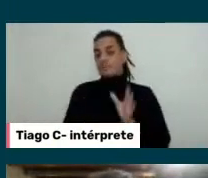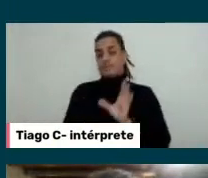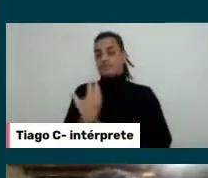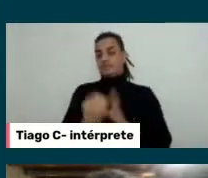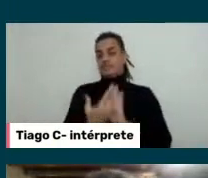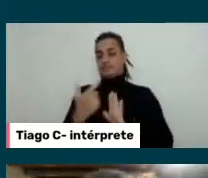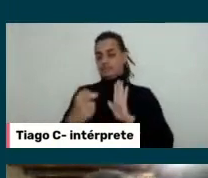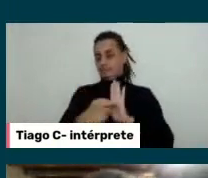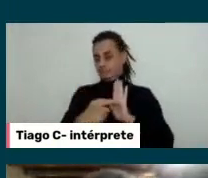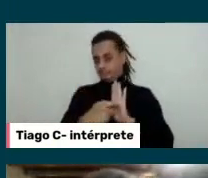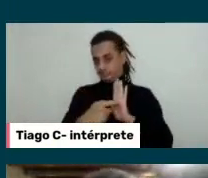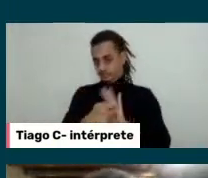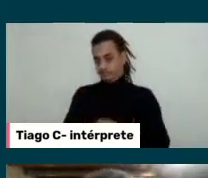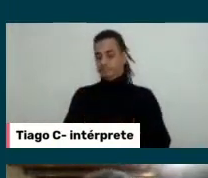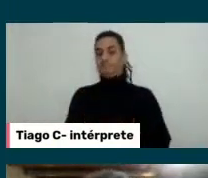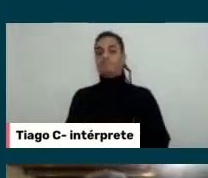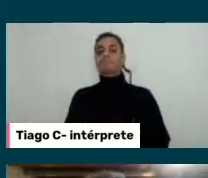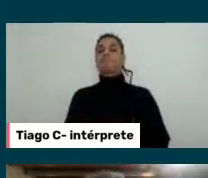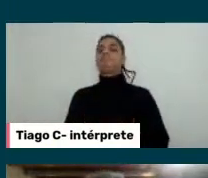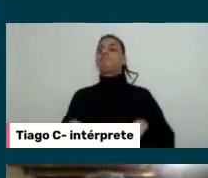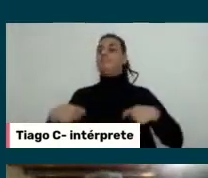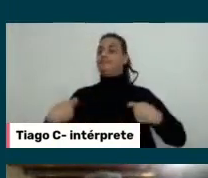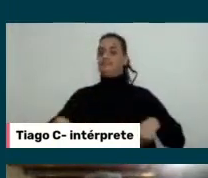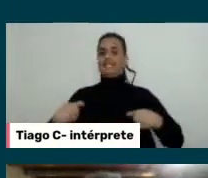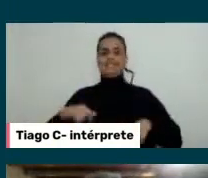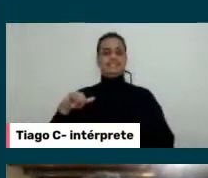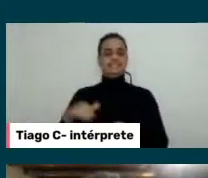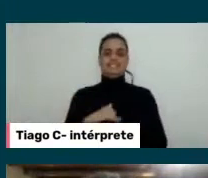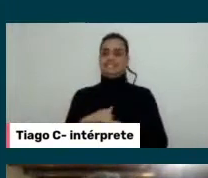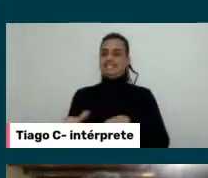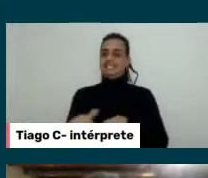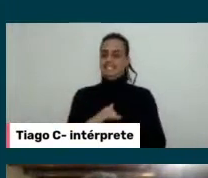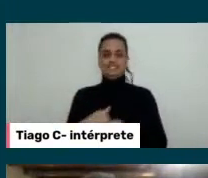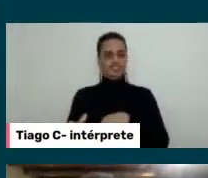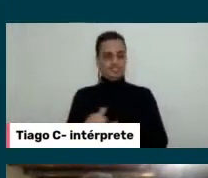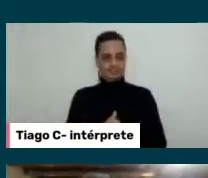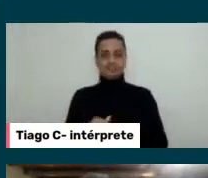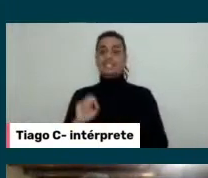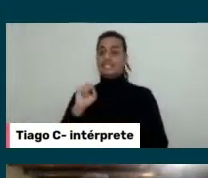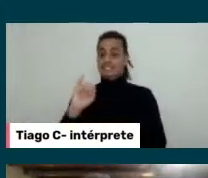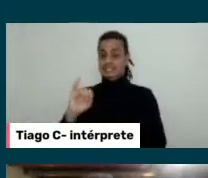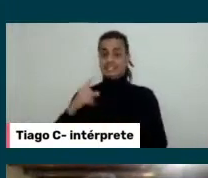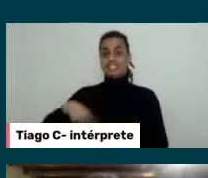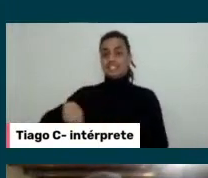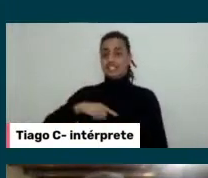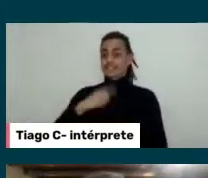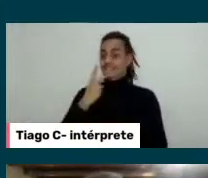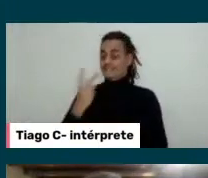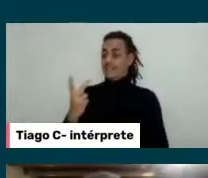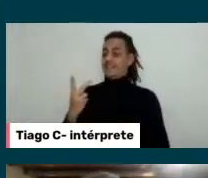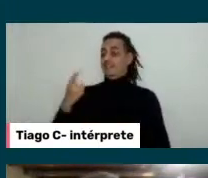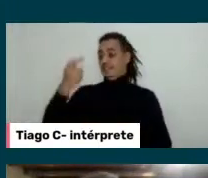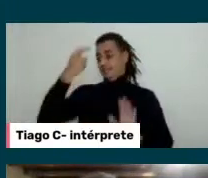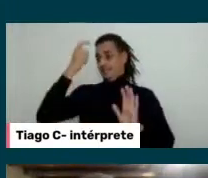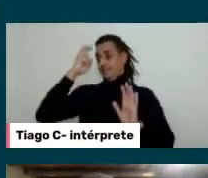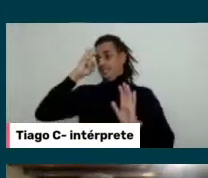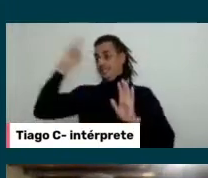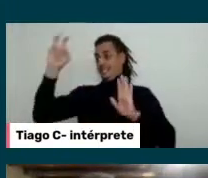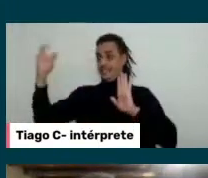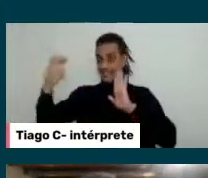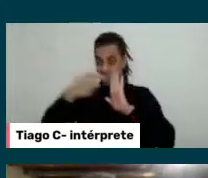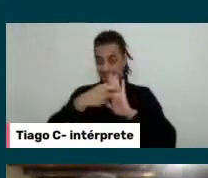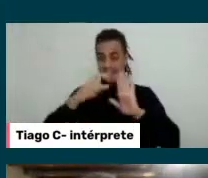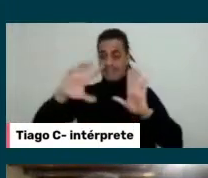Outra coisa é preciso ser estratégico. Quando falamos de introdução de IA na rotina das pessoas, estamos falando que vamos